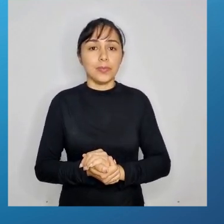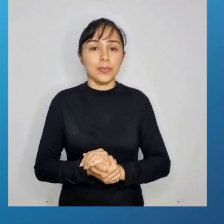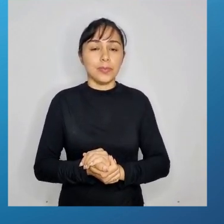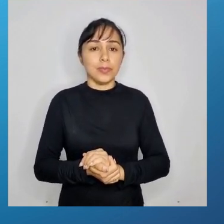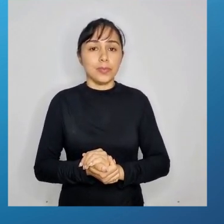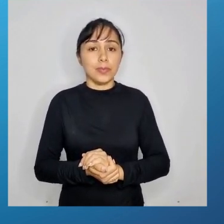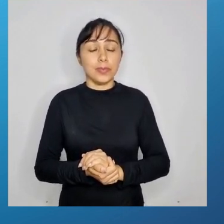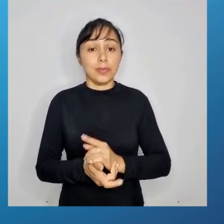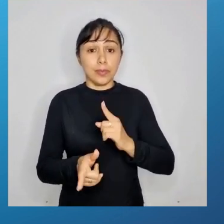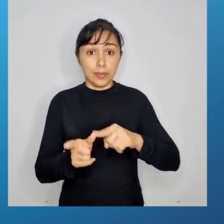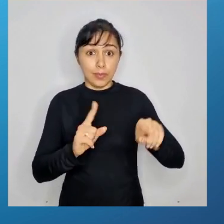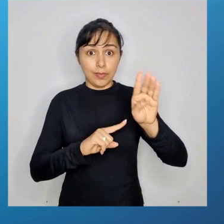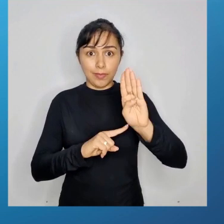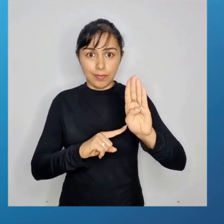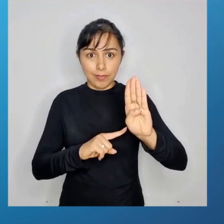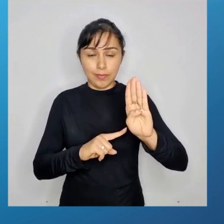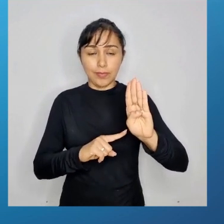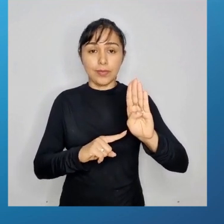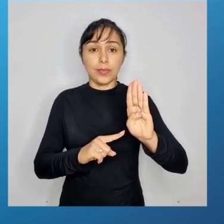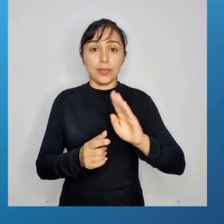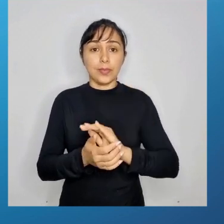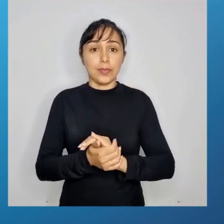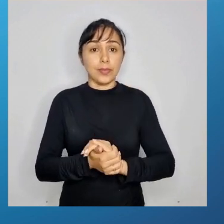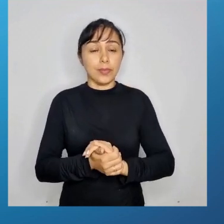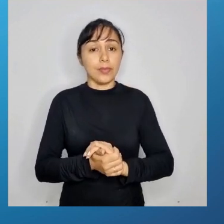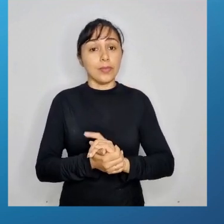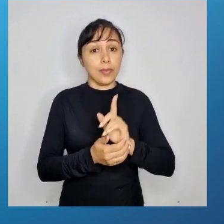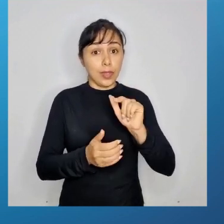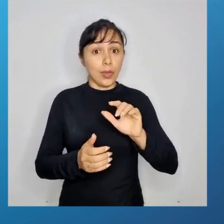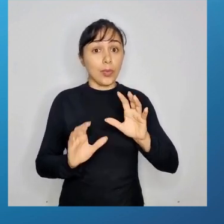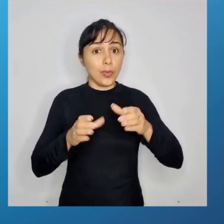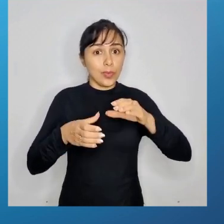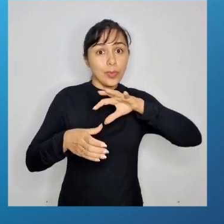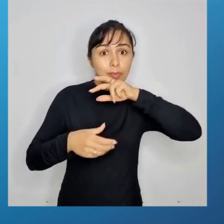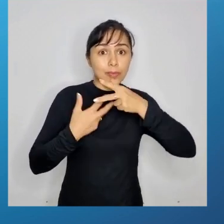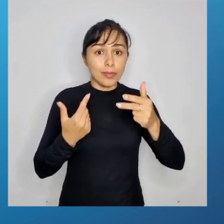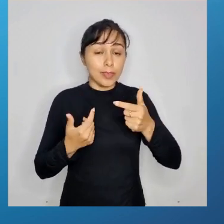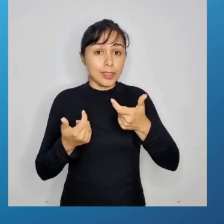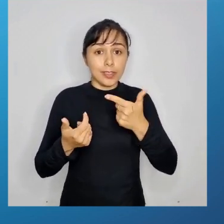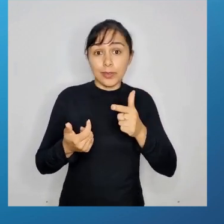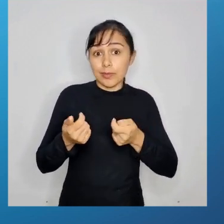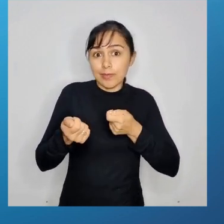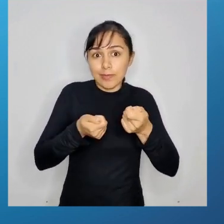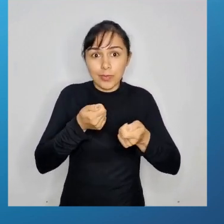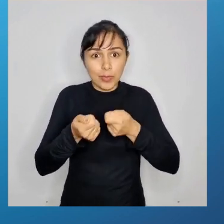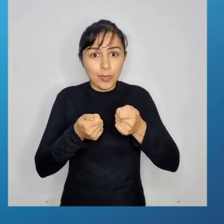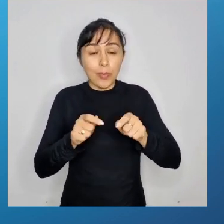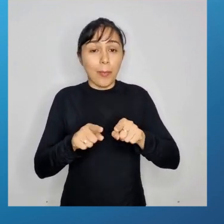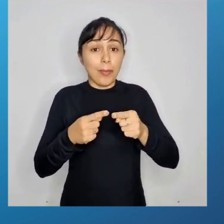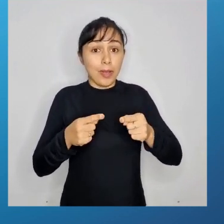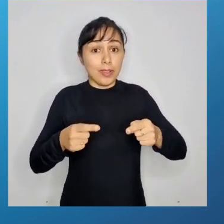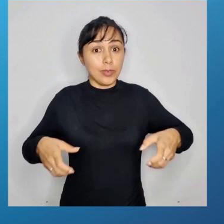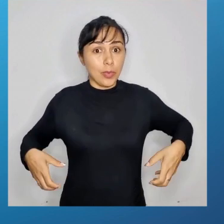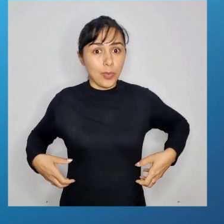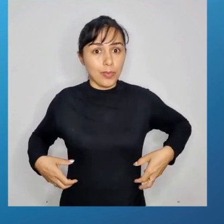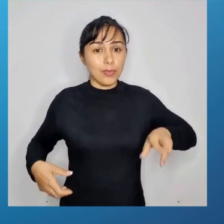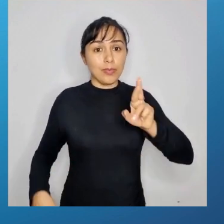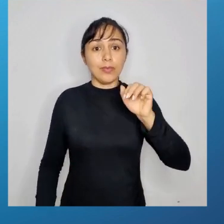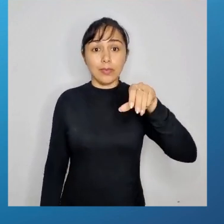letra D, nós temos aqui um animal que não faz a sua regulação, mas nós temos um tipo de rins que não está presente nos anfíbios.